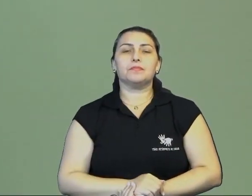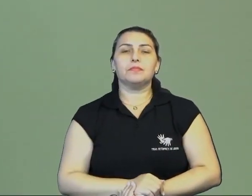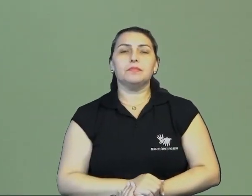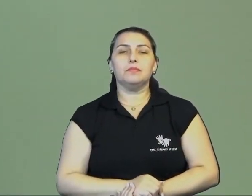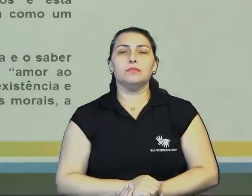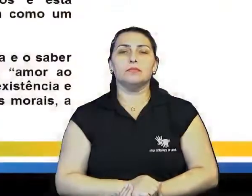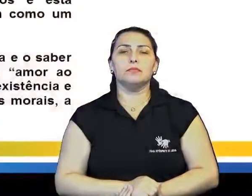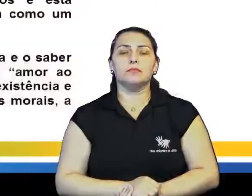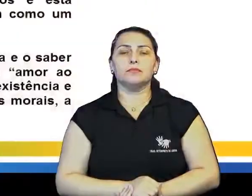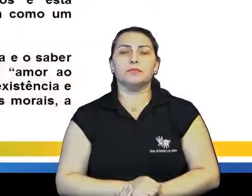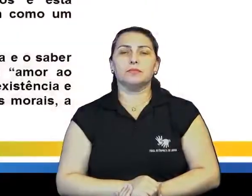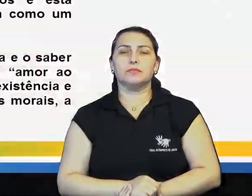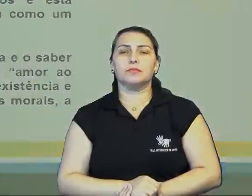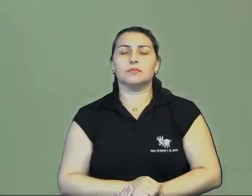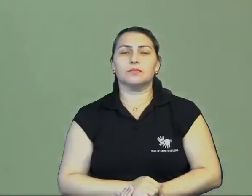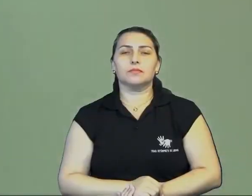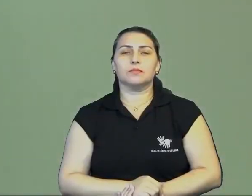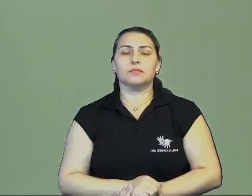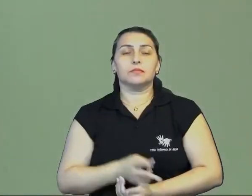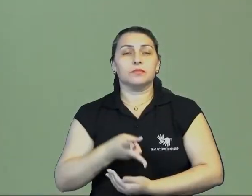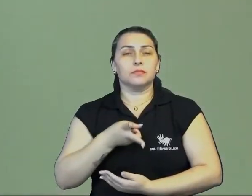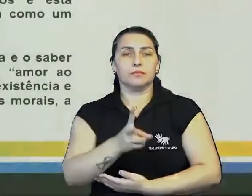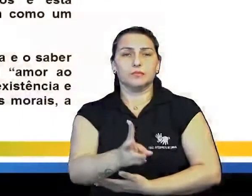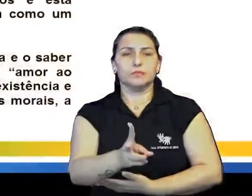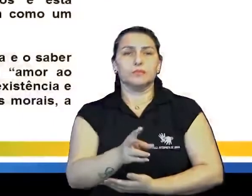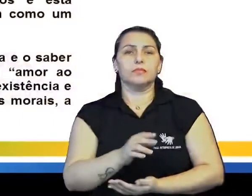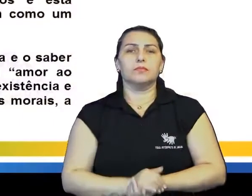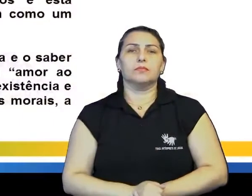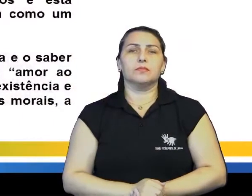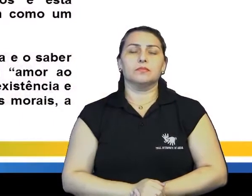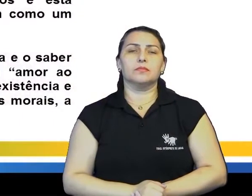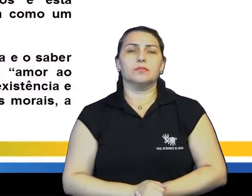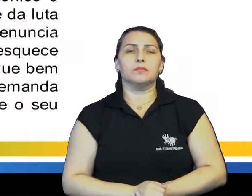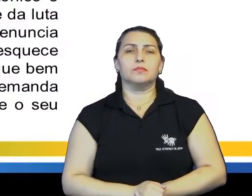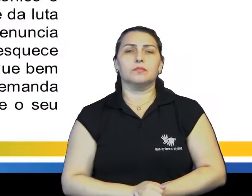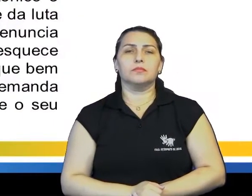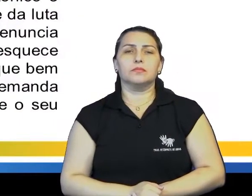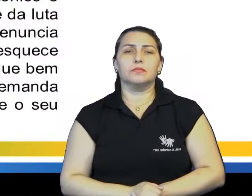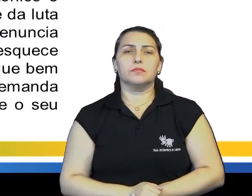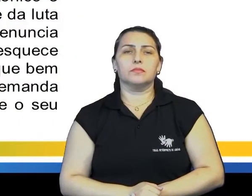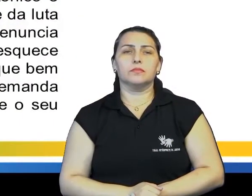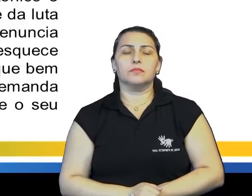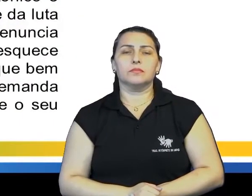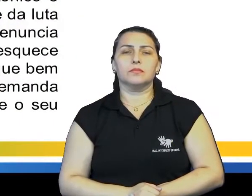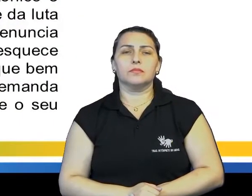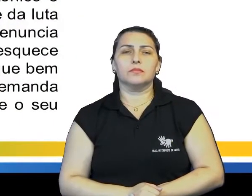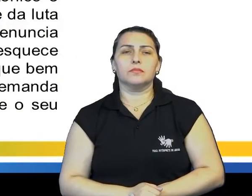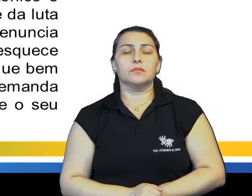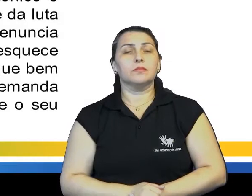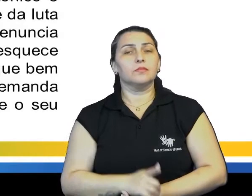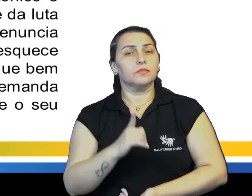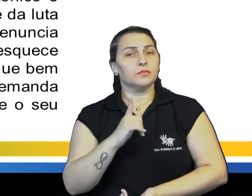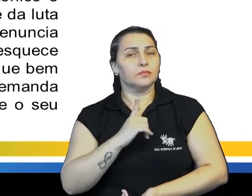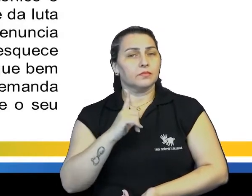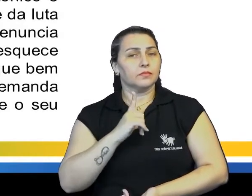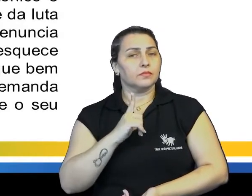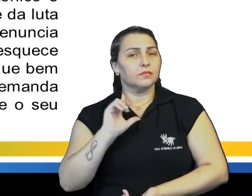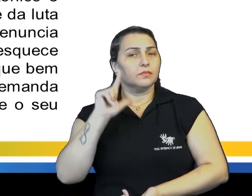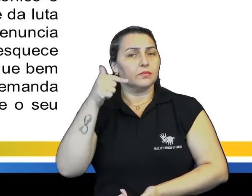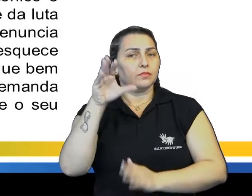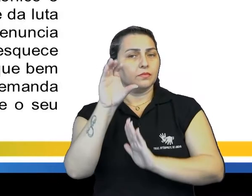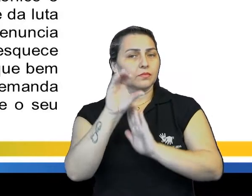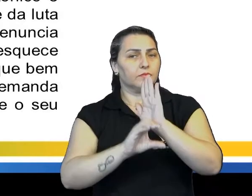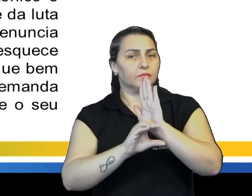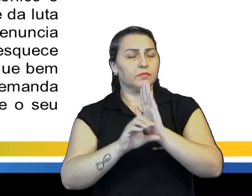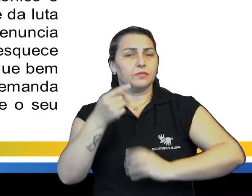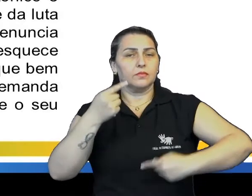nosso slide, tá? E aí, prosseguindo aí o nosso slide, vamos ter um outro conceito,